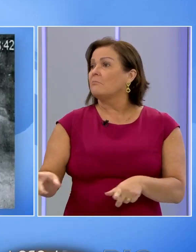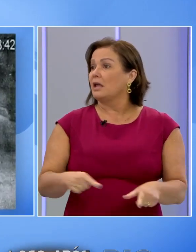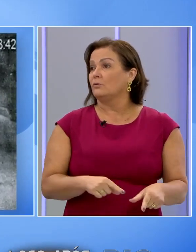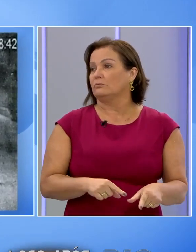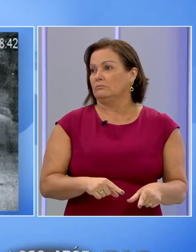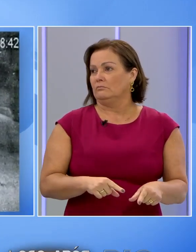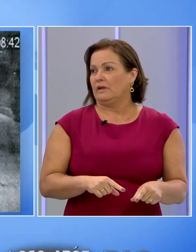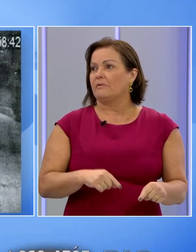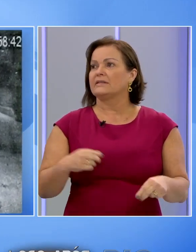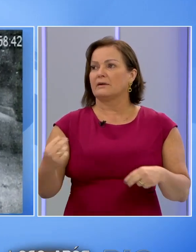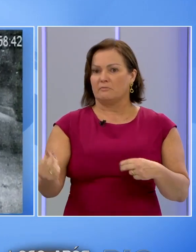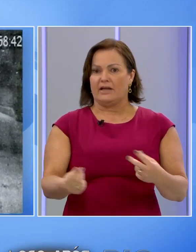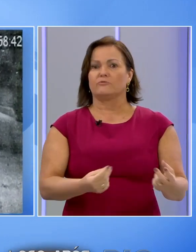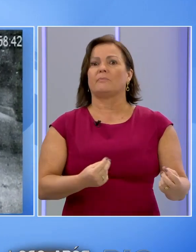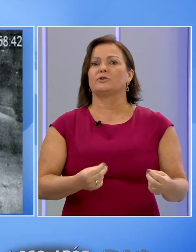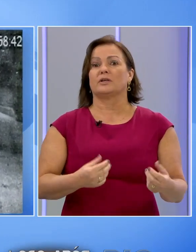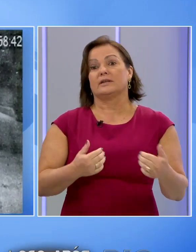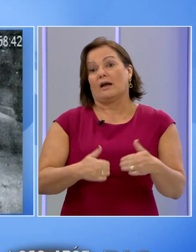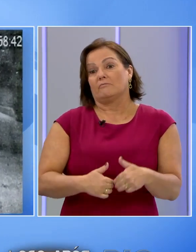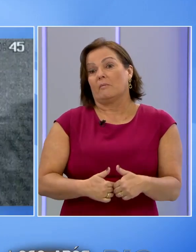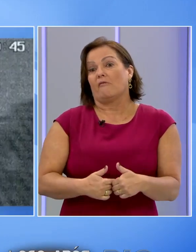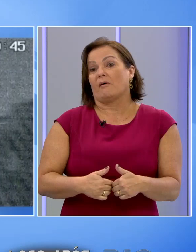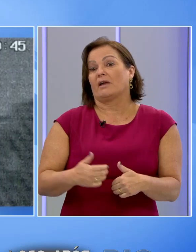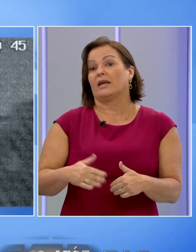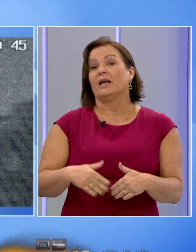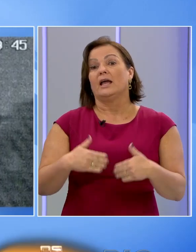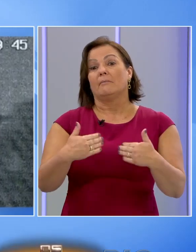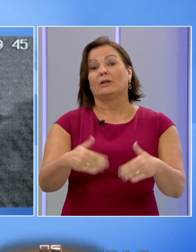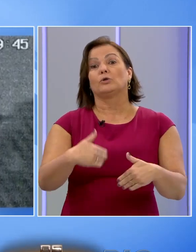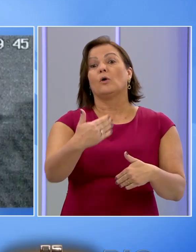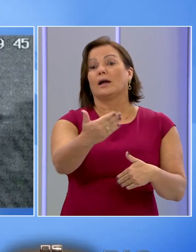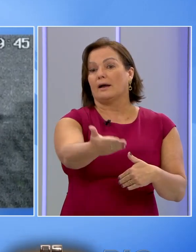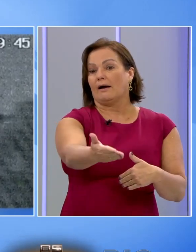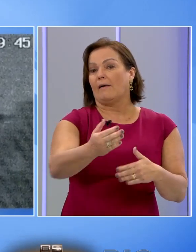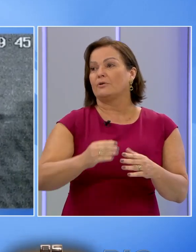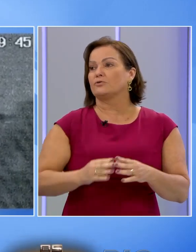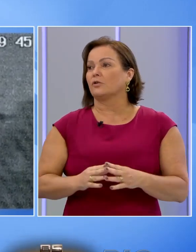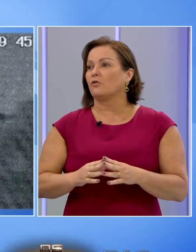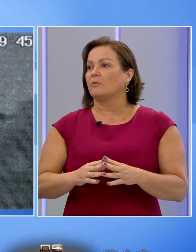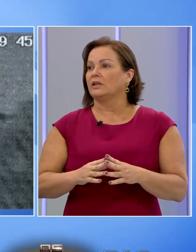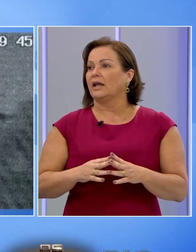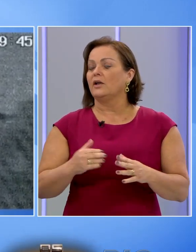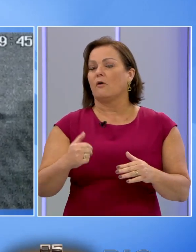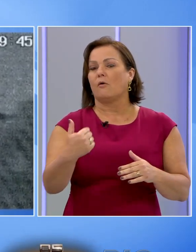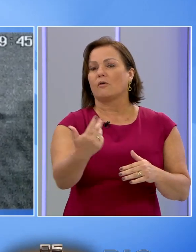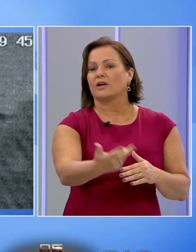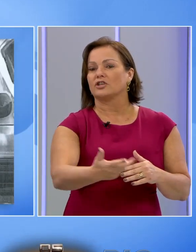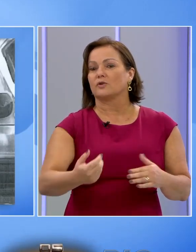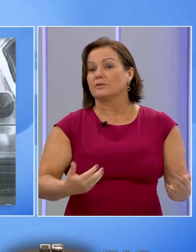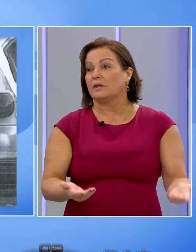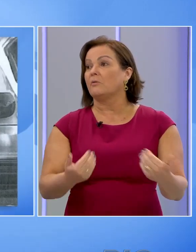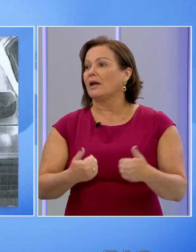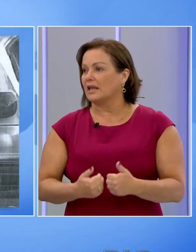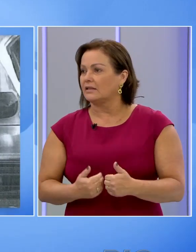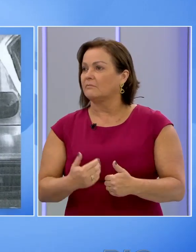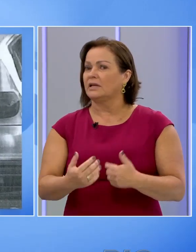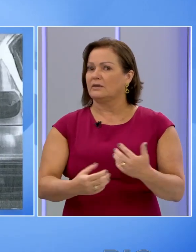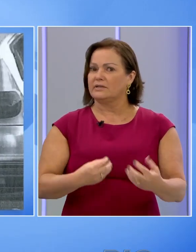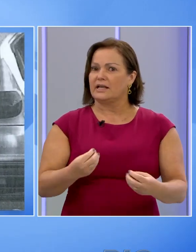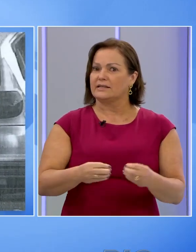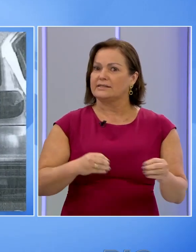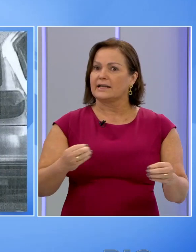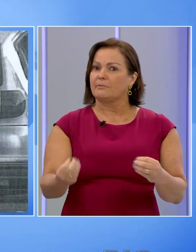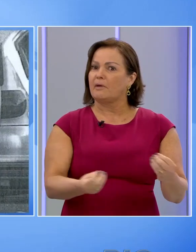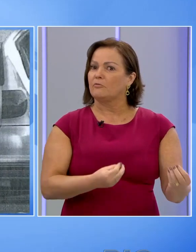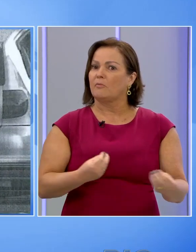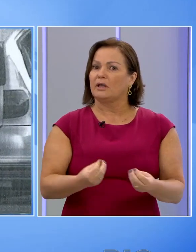podem ter medo. Uhum. Né? Porque elas estão em mais de uma pessoa, assim, da mesma forma que matou a pessoa que encomendei ou que a gente conhece, pode me matar também. Então,